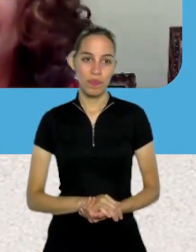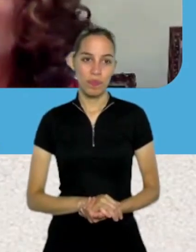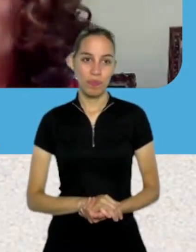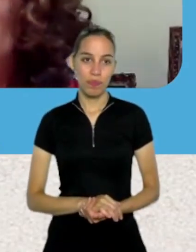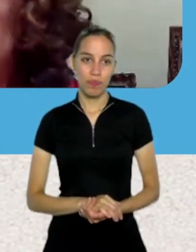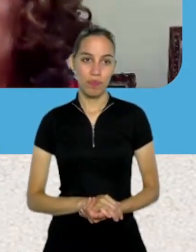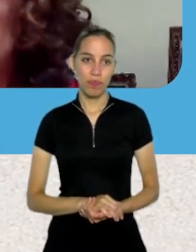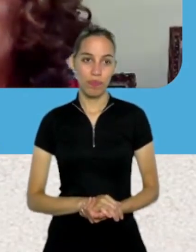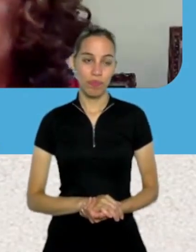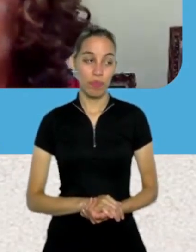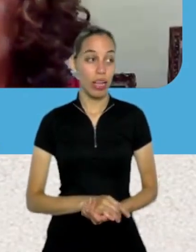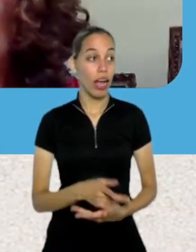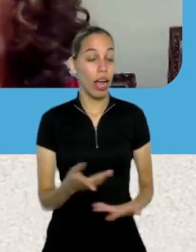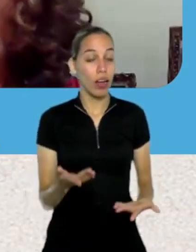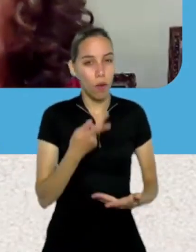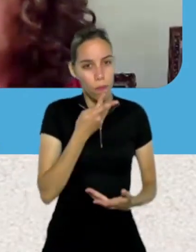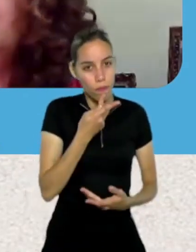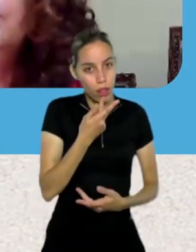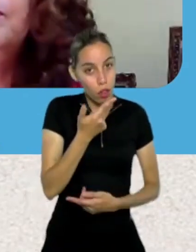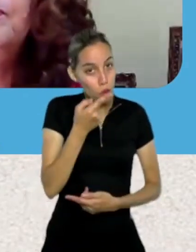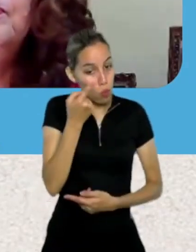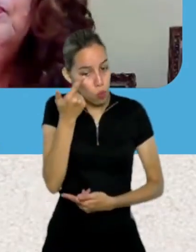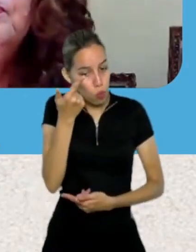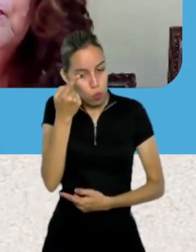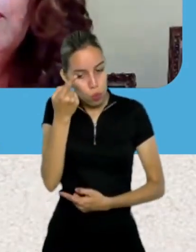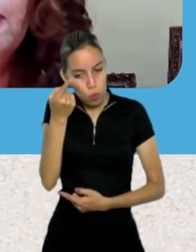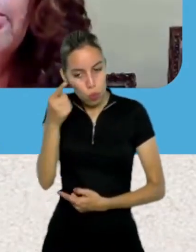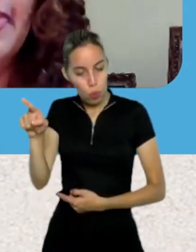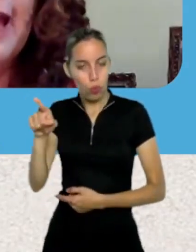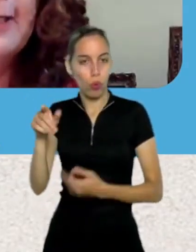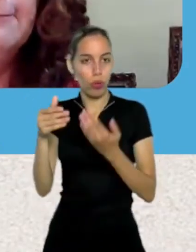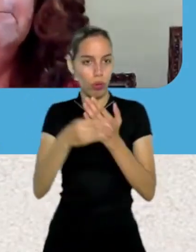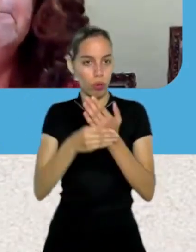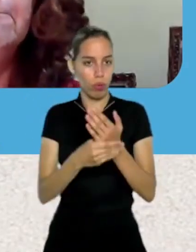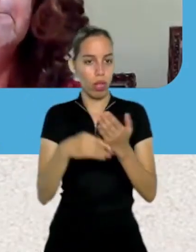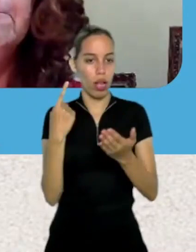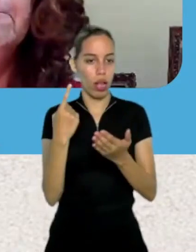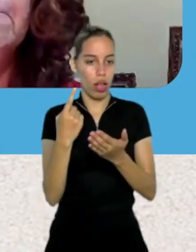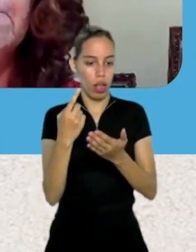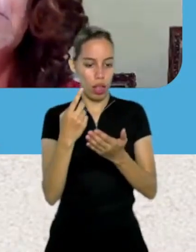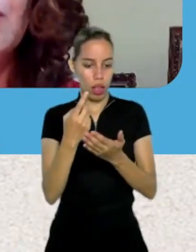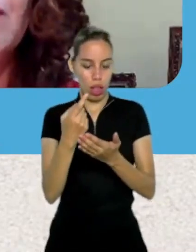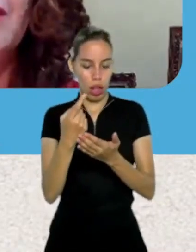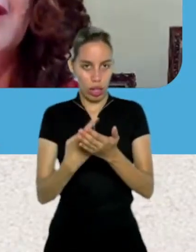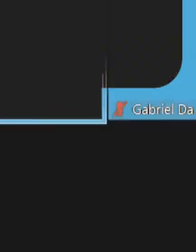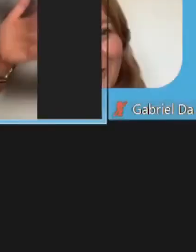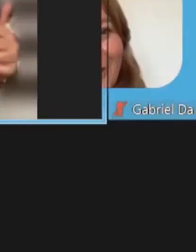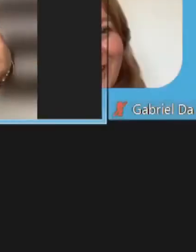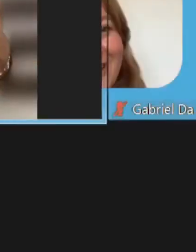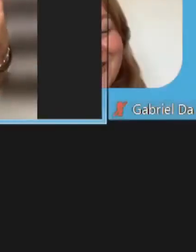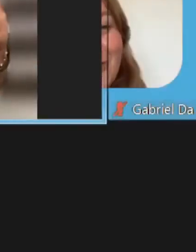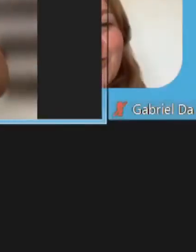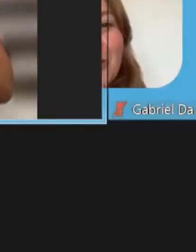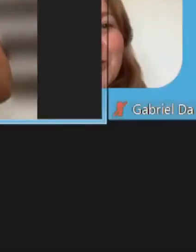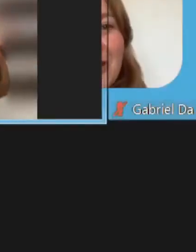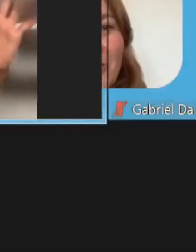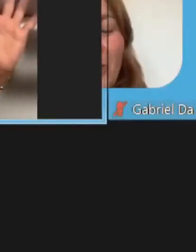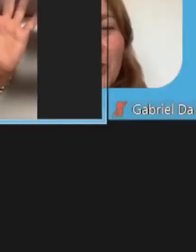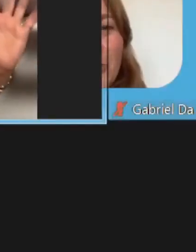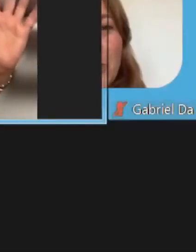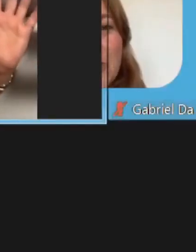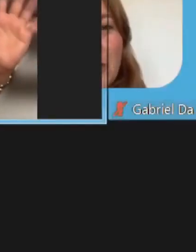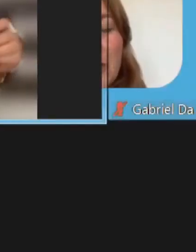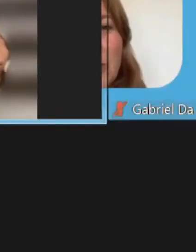mais recente, que eu acredito que seja, né? Que é o Caderno de Anotar Motivos, que, igual eu já falei do outro livro, seus títulos